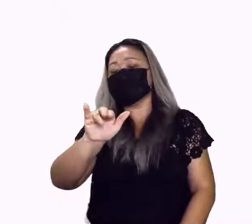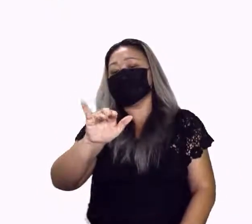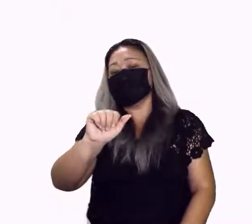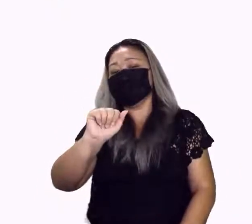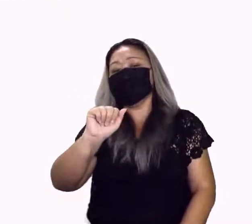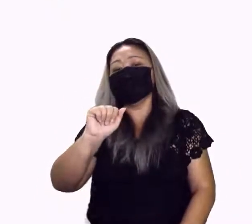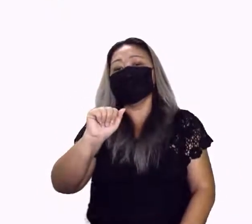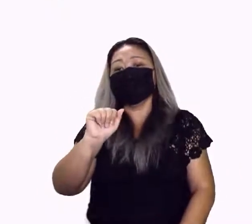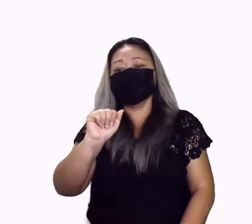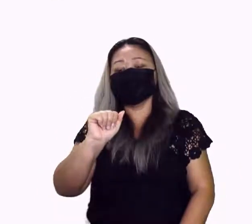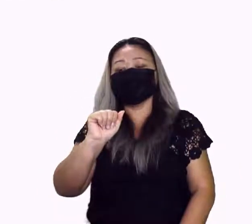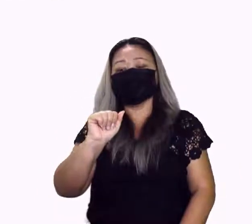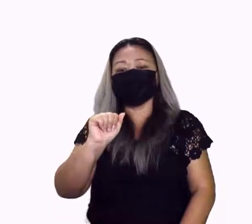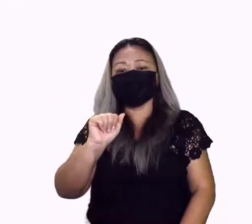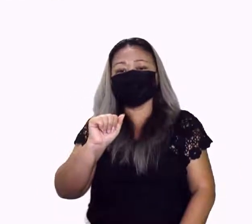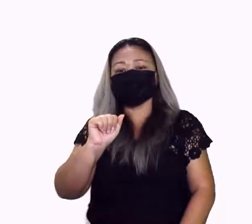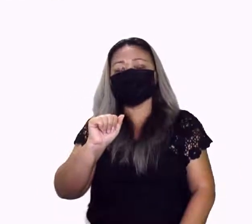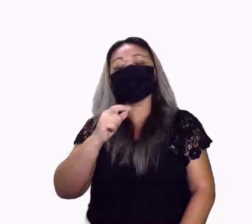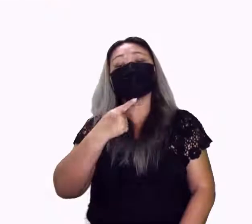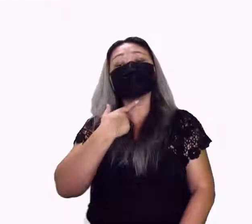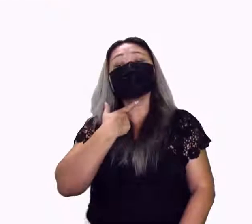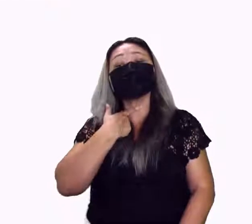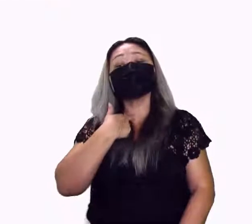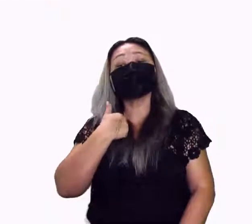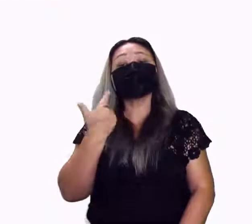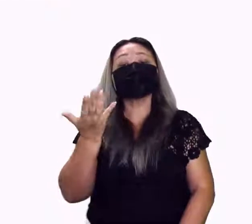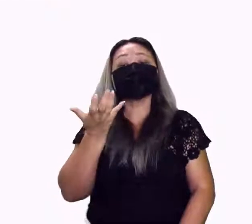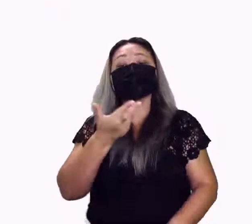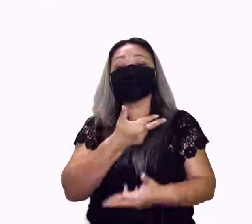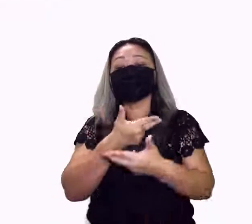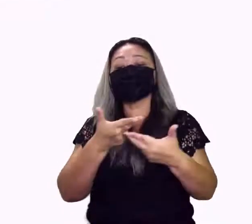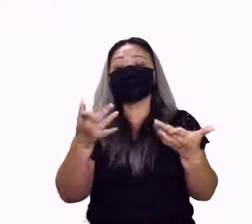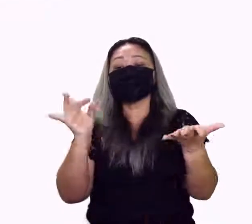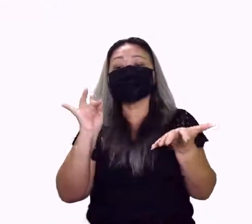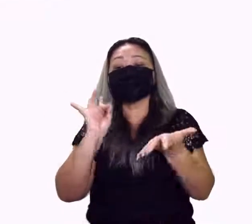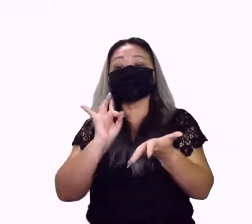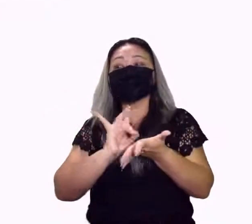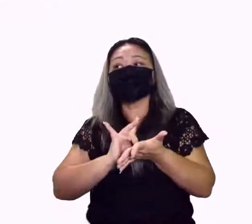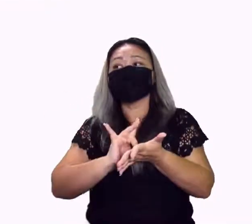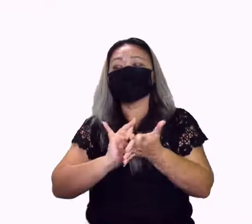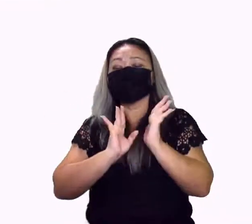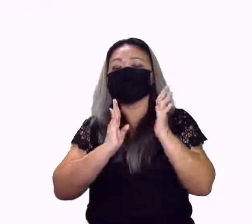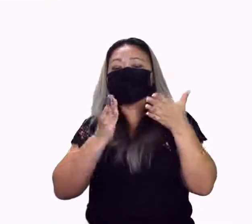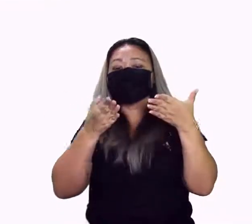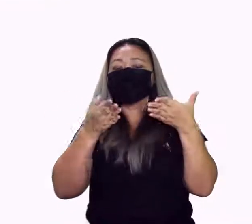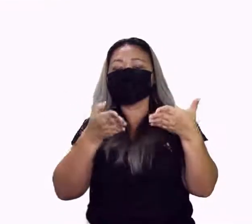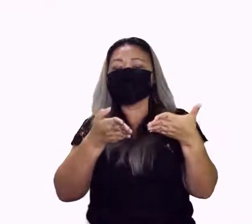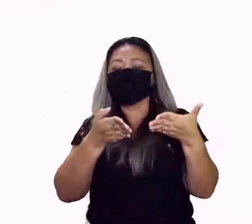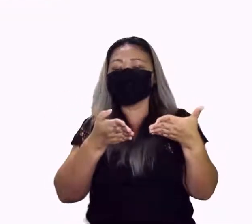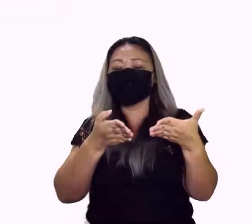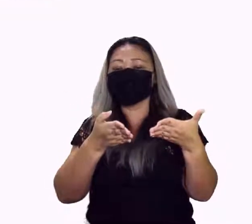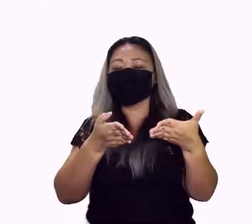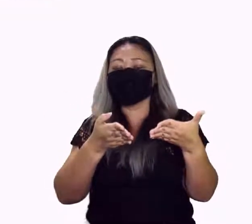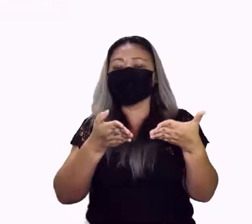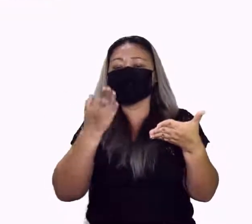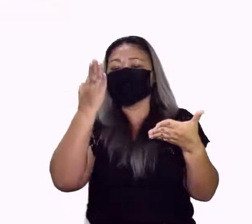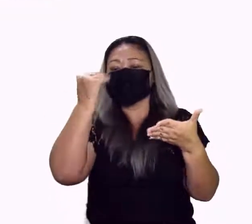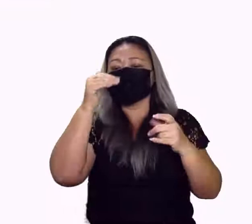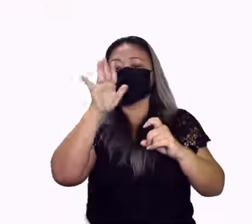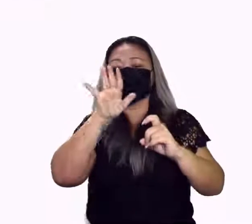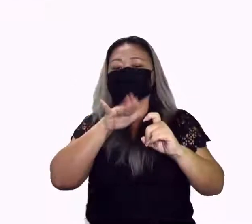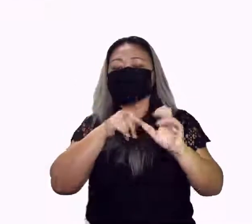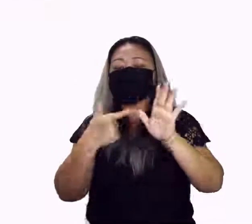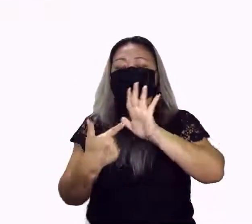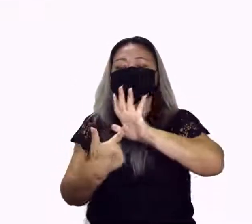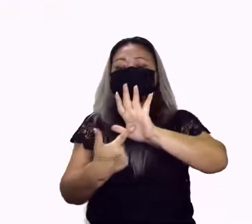né, ao imaginário, ao desejo de que as coisas aconteçam de uma determinada maneira, o saber